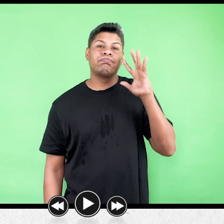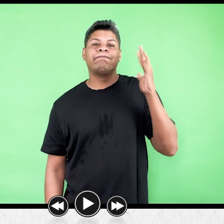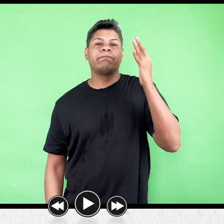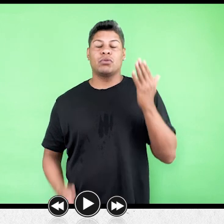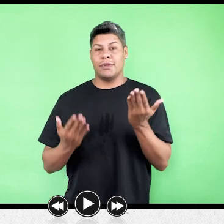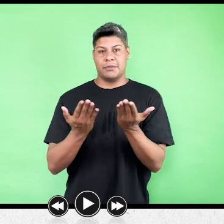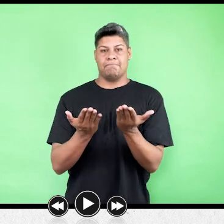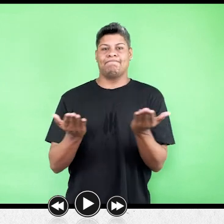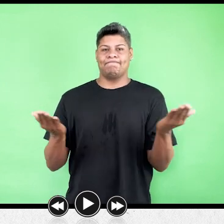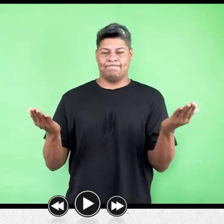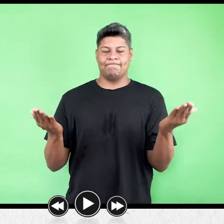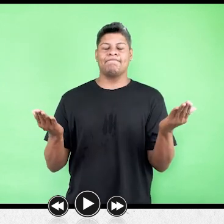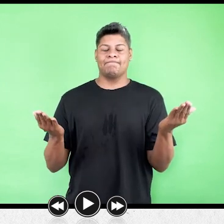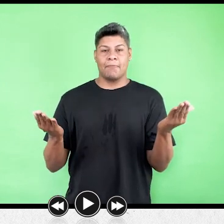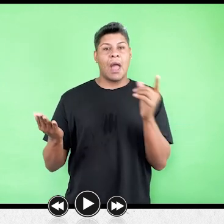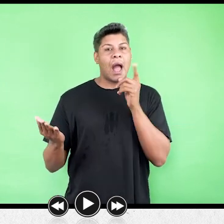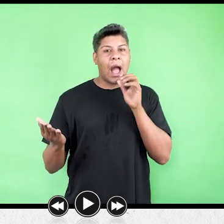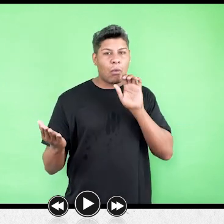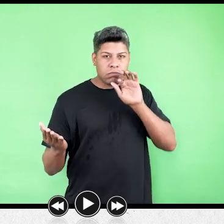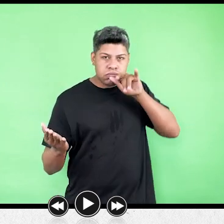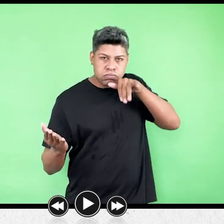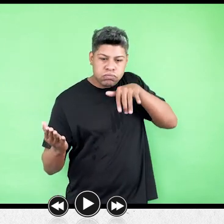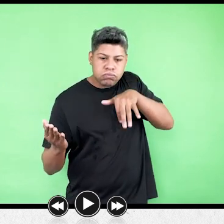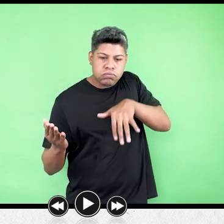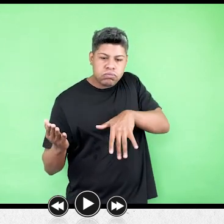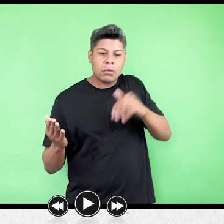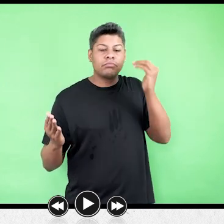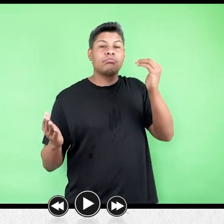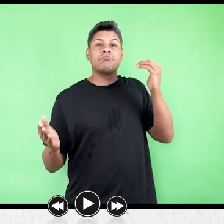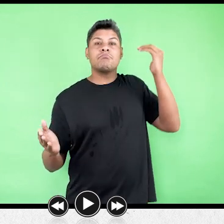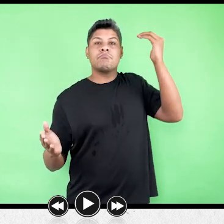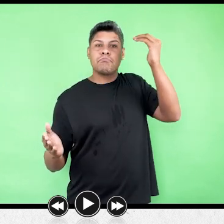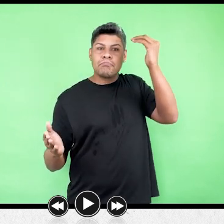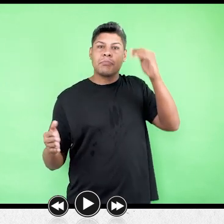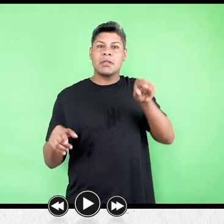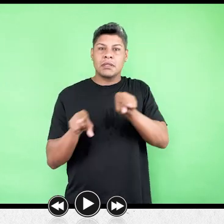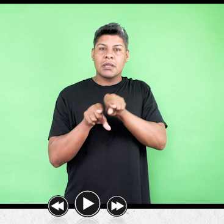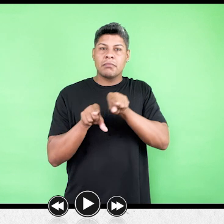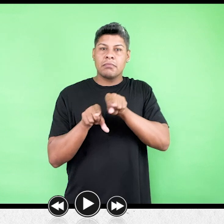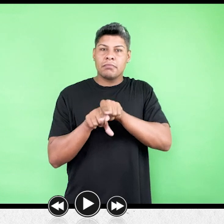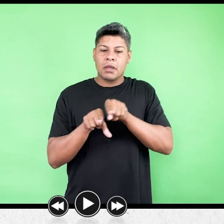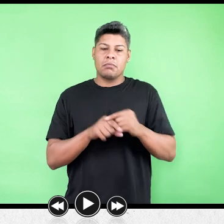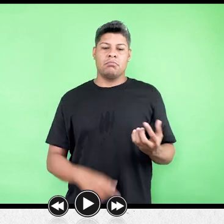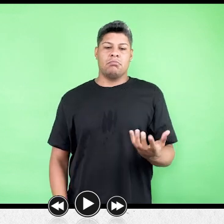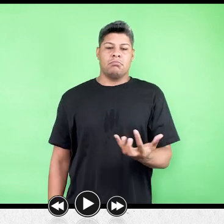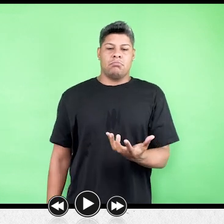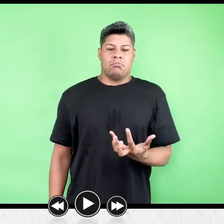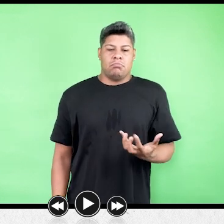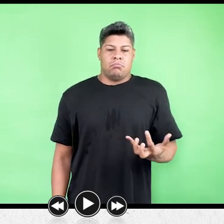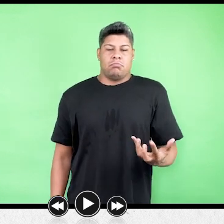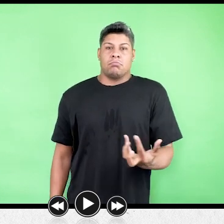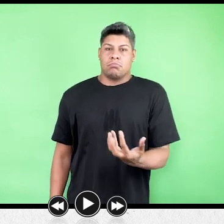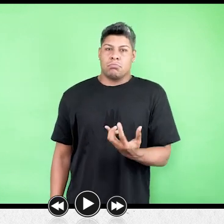decantador horizontal com a entrada da água aqui na parte de cima, e essa zona aqui de decantação, onde as partículas, com